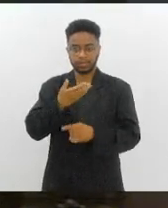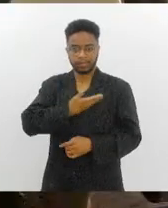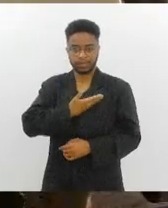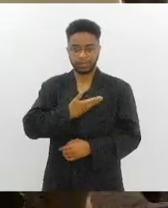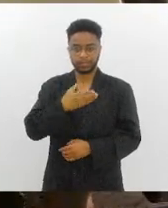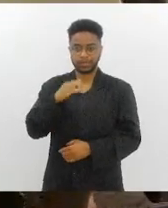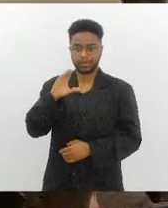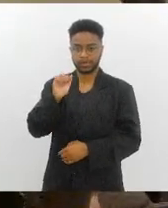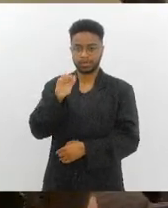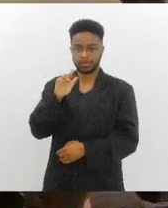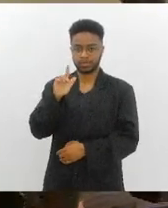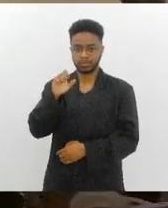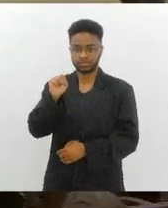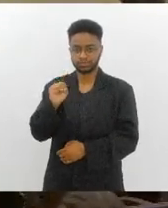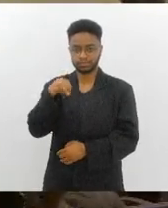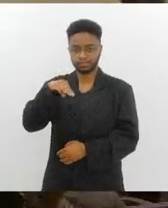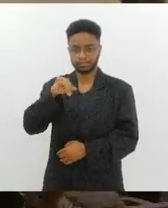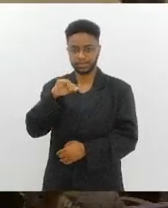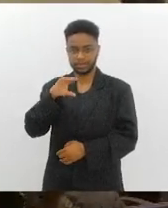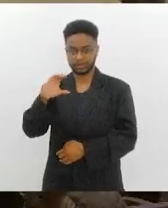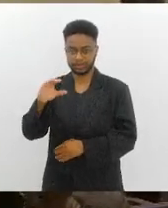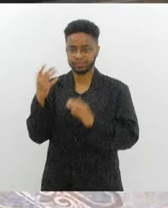Mink.